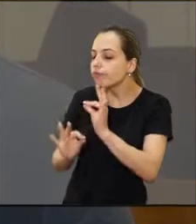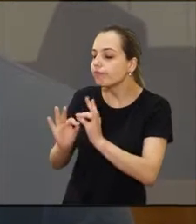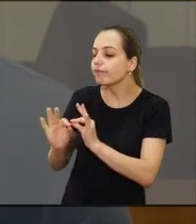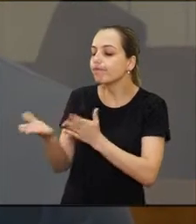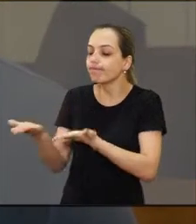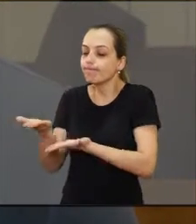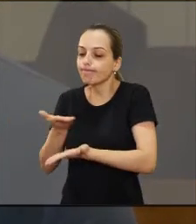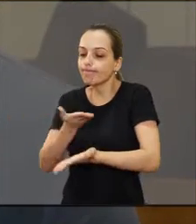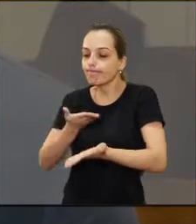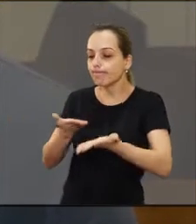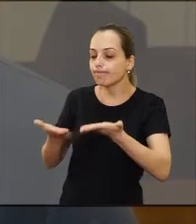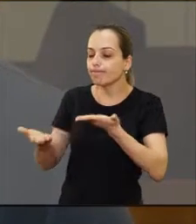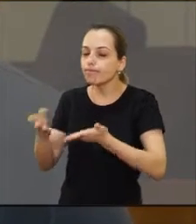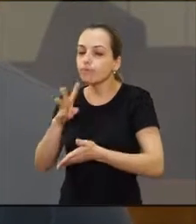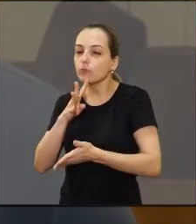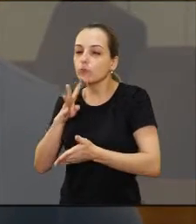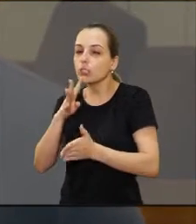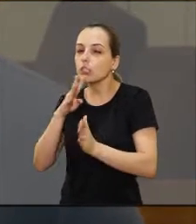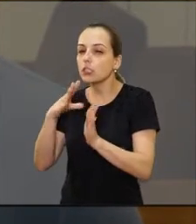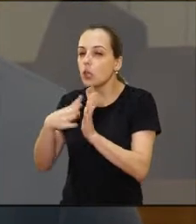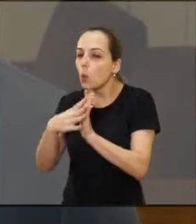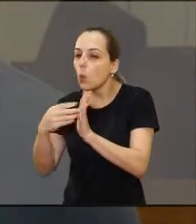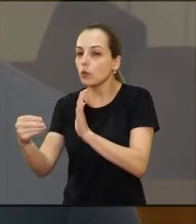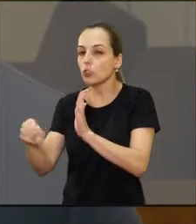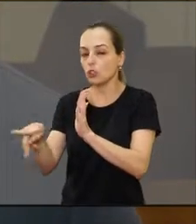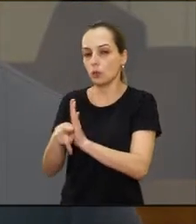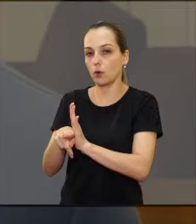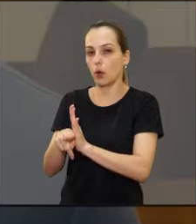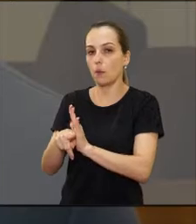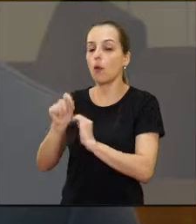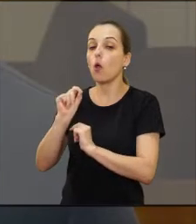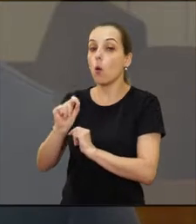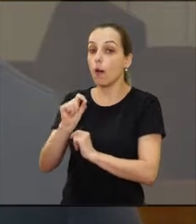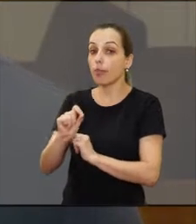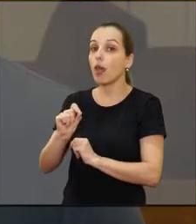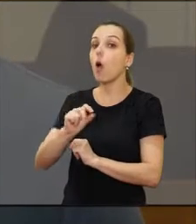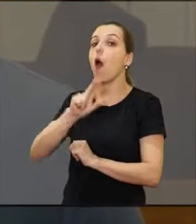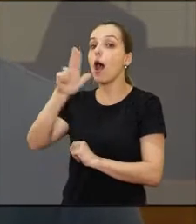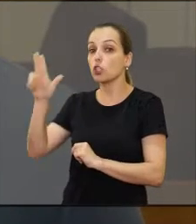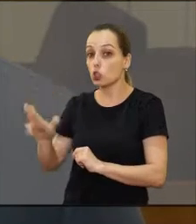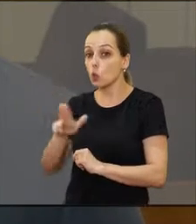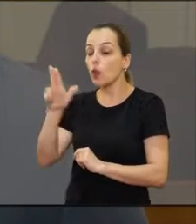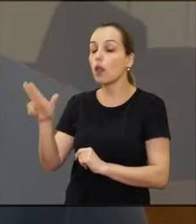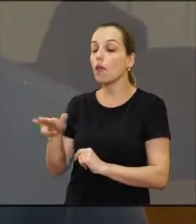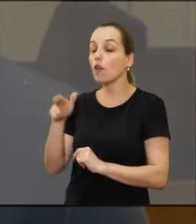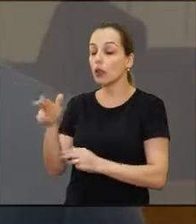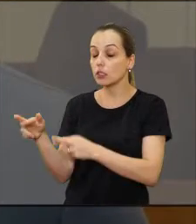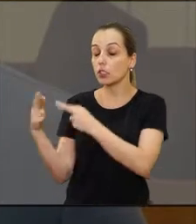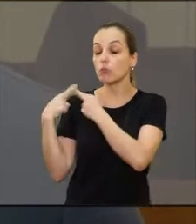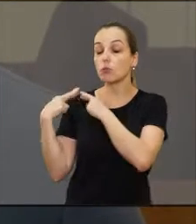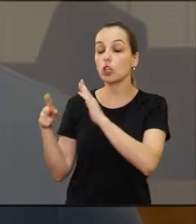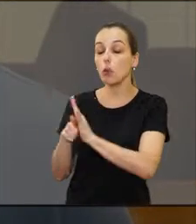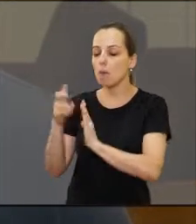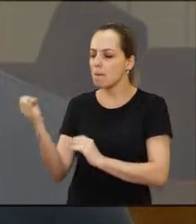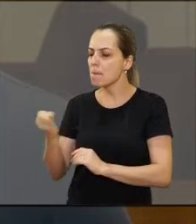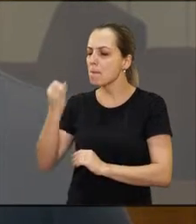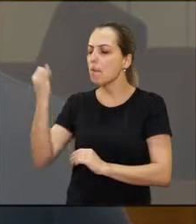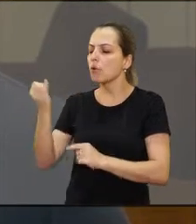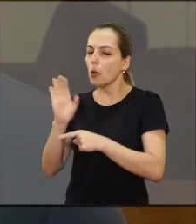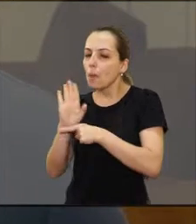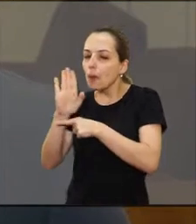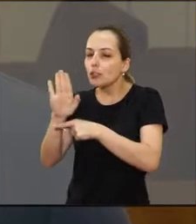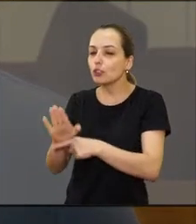procurar construir, se conhecer, construir os seus próprios indicadores. Então, nesse sentido, as universidades têm um papel